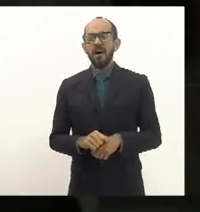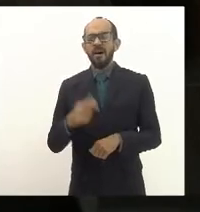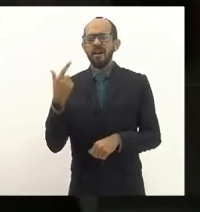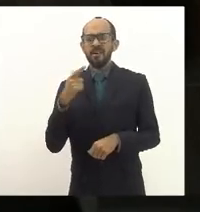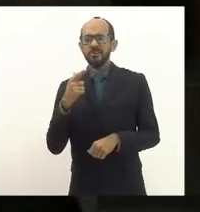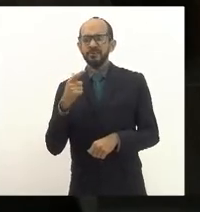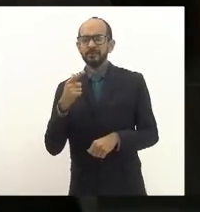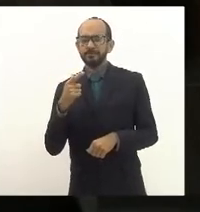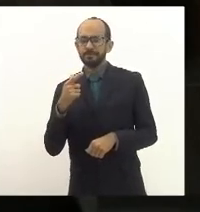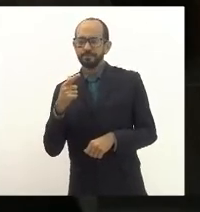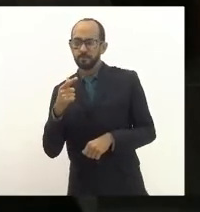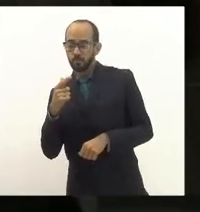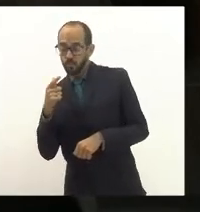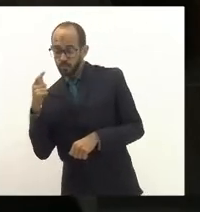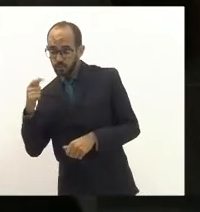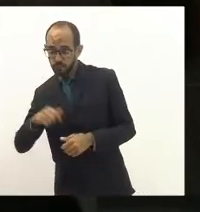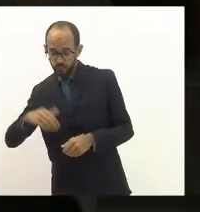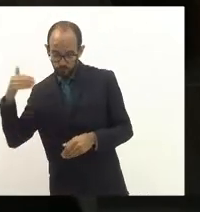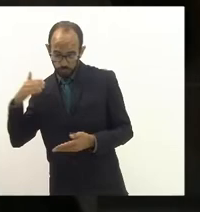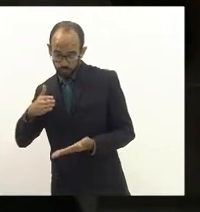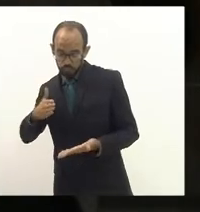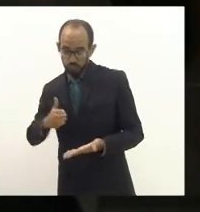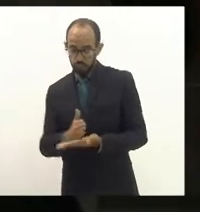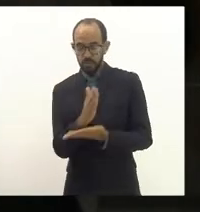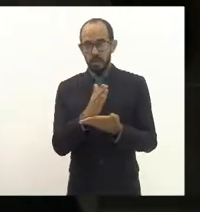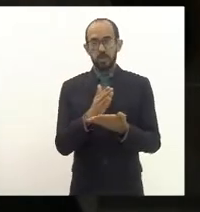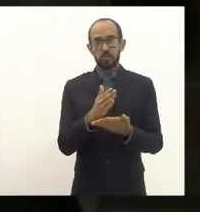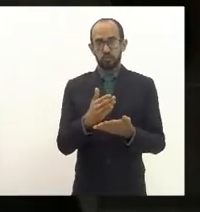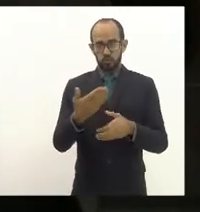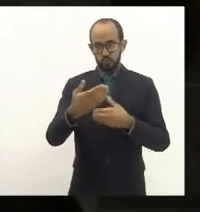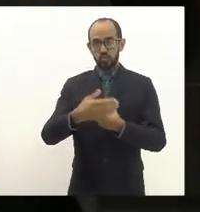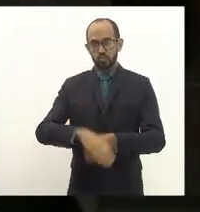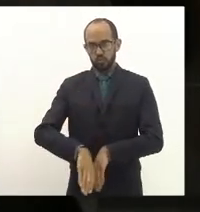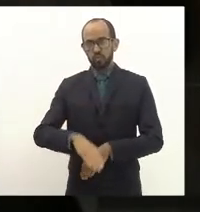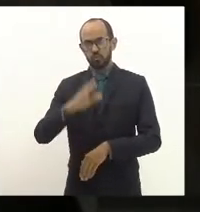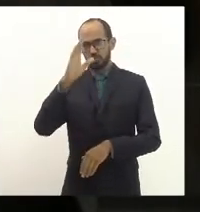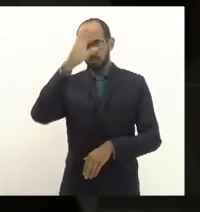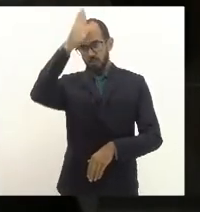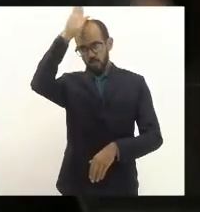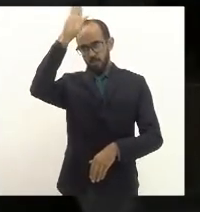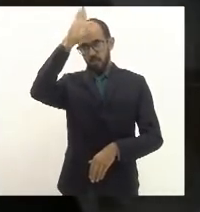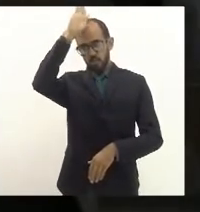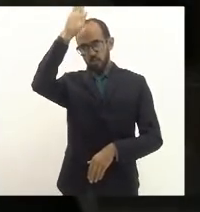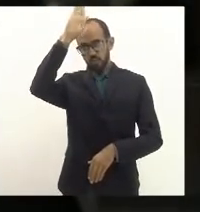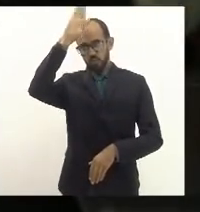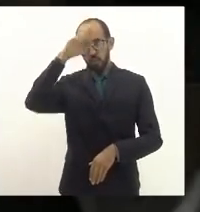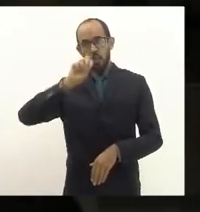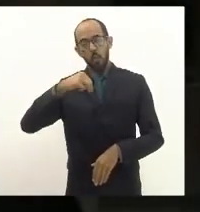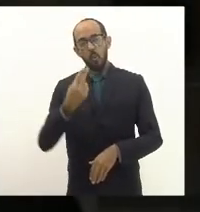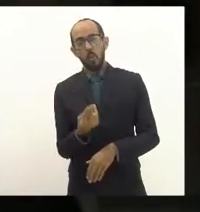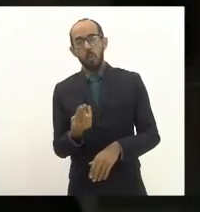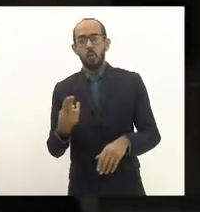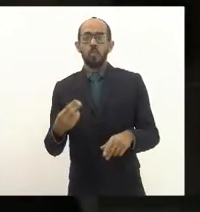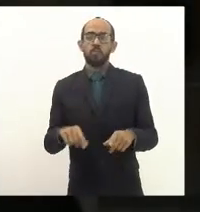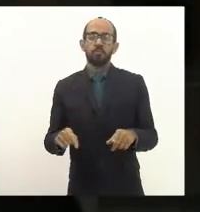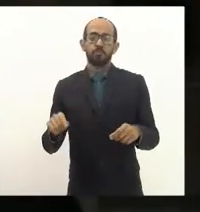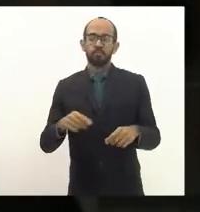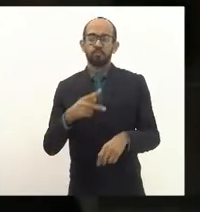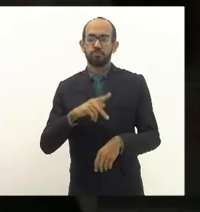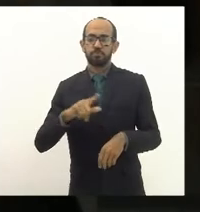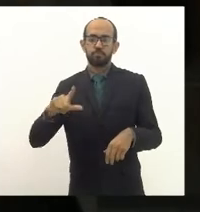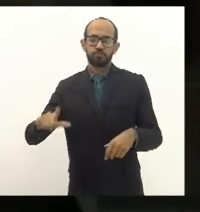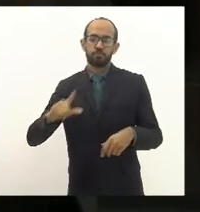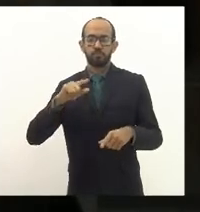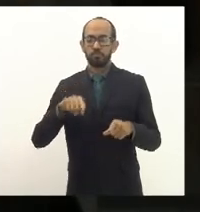tiveram a hombridade de entrar no concurso do Corpo de Bombeiros, seja projetos